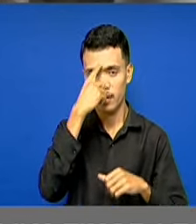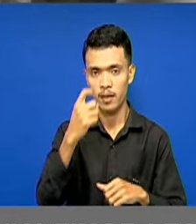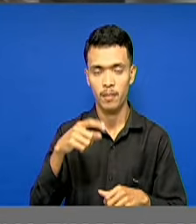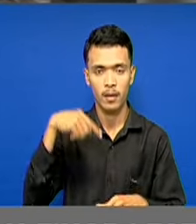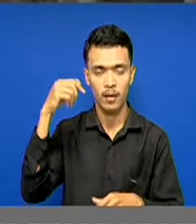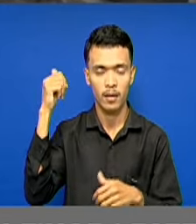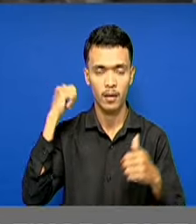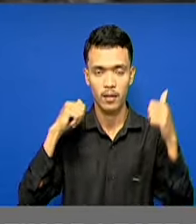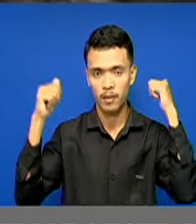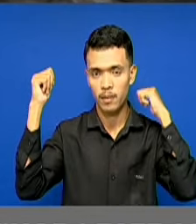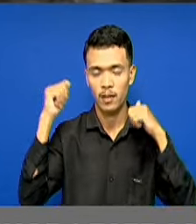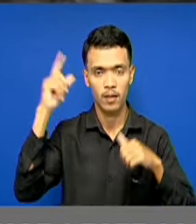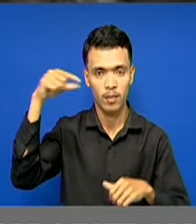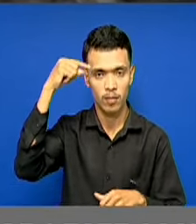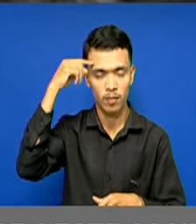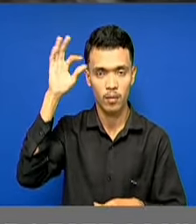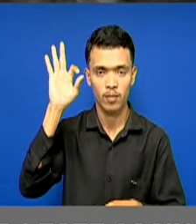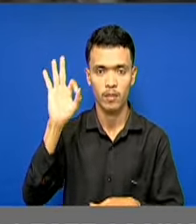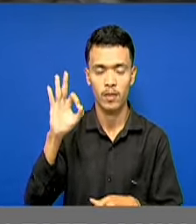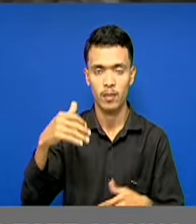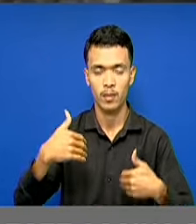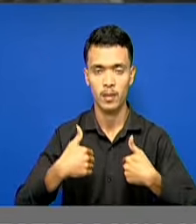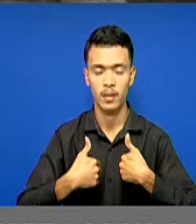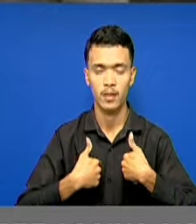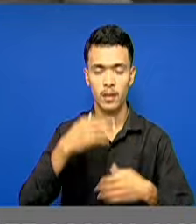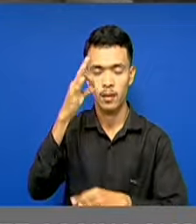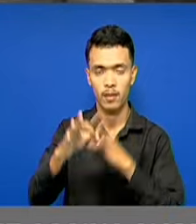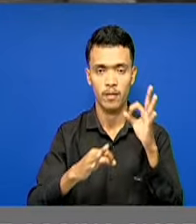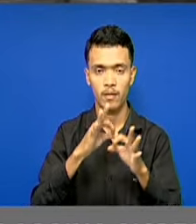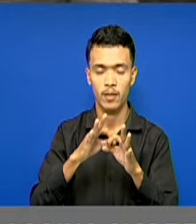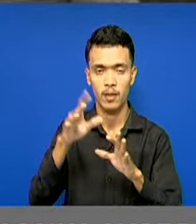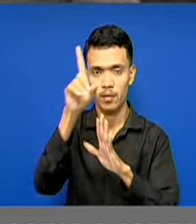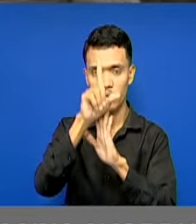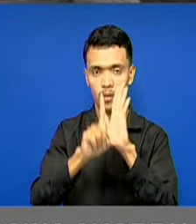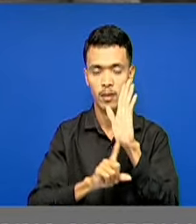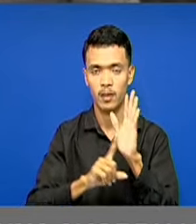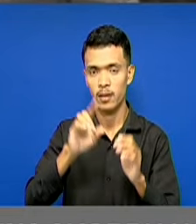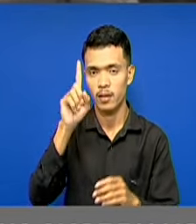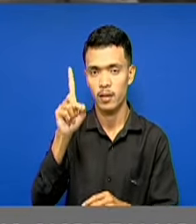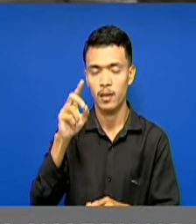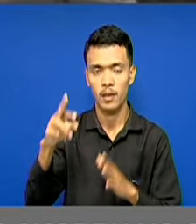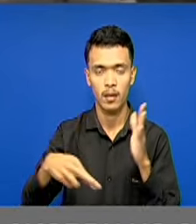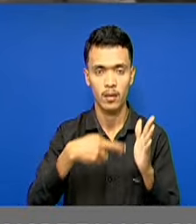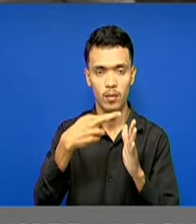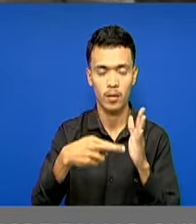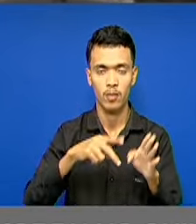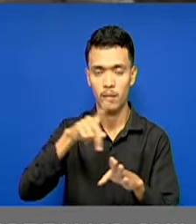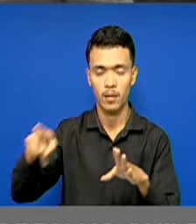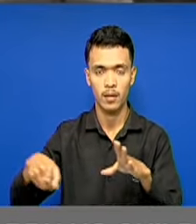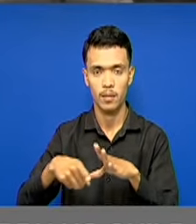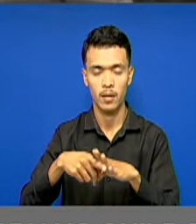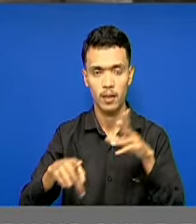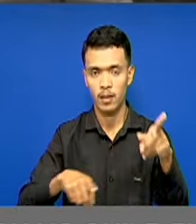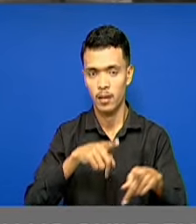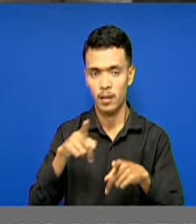no siramos tau fierona no siramos iha ona iha na decreto lei ida ato regulamos participante ema ho